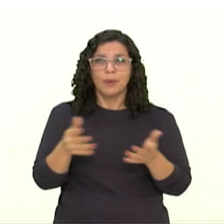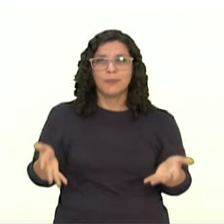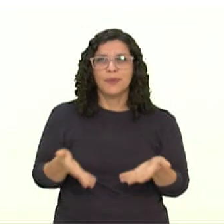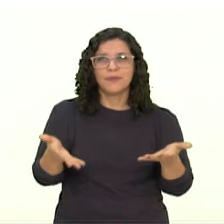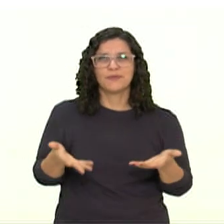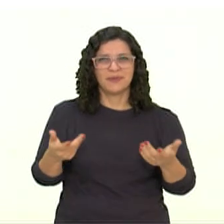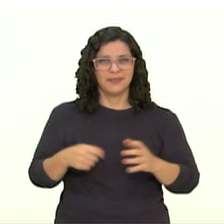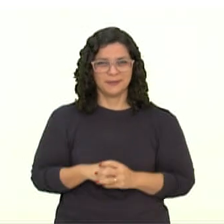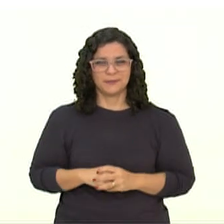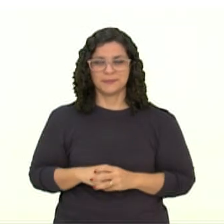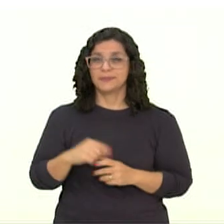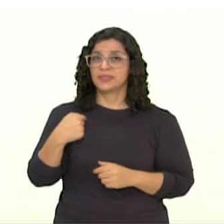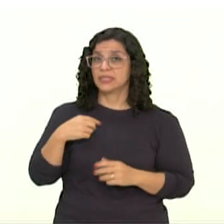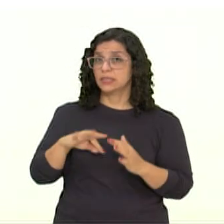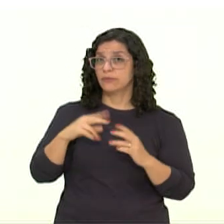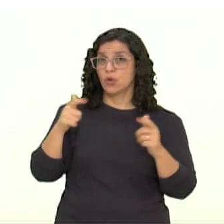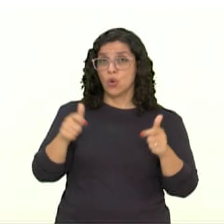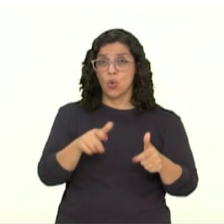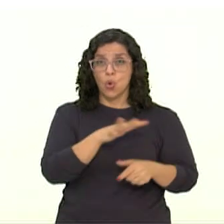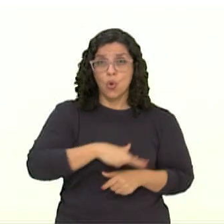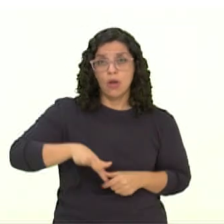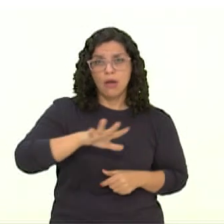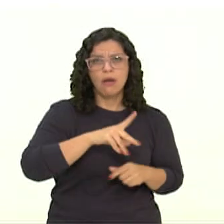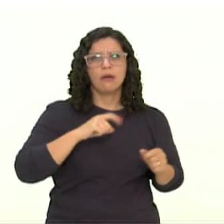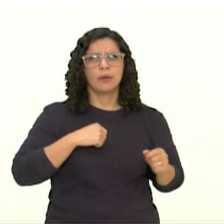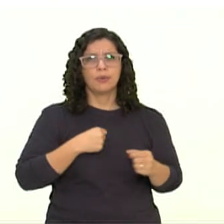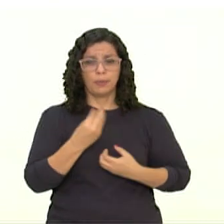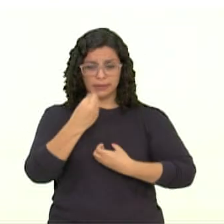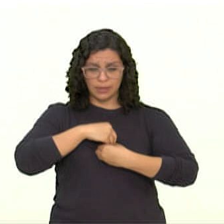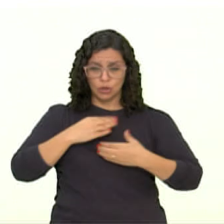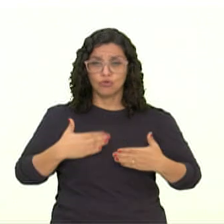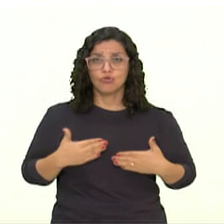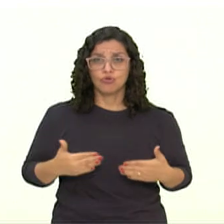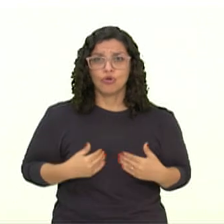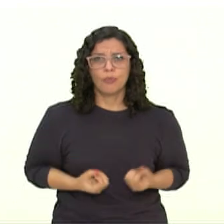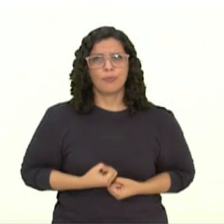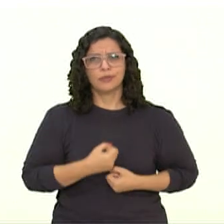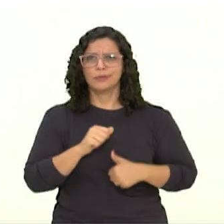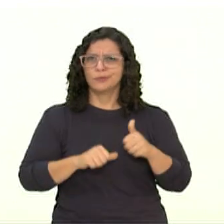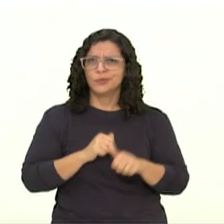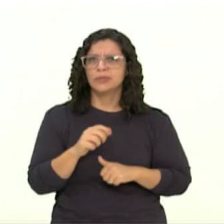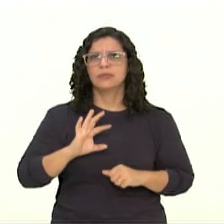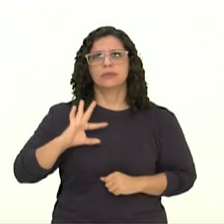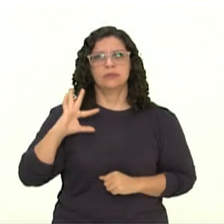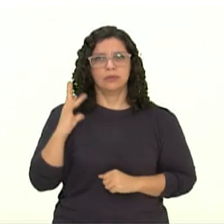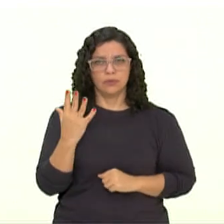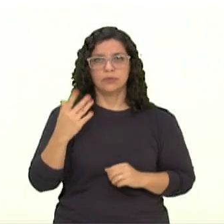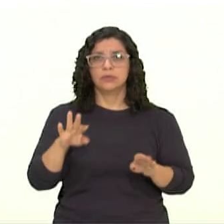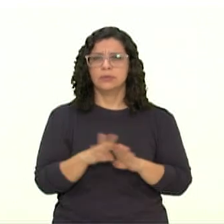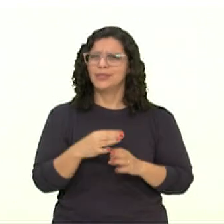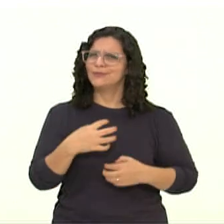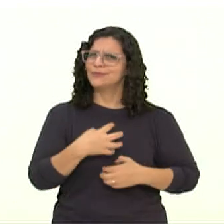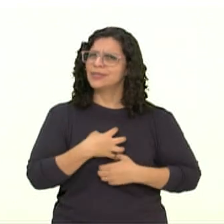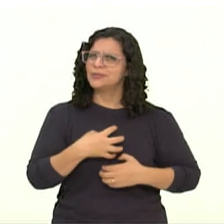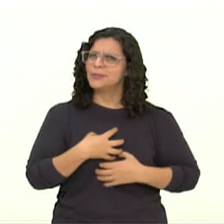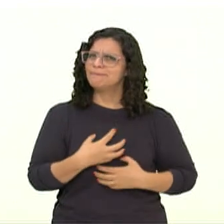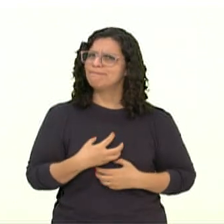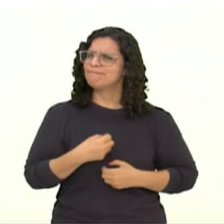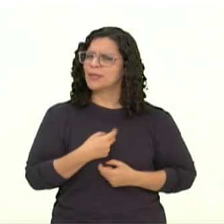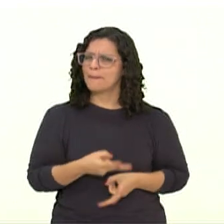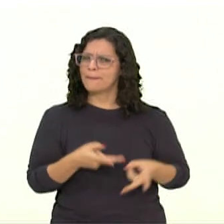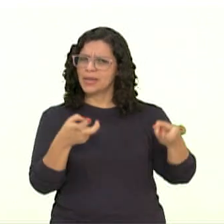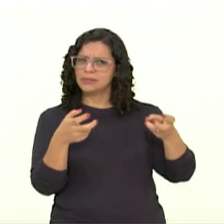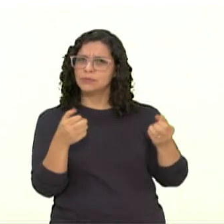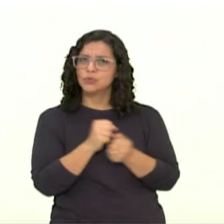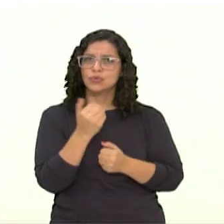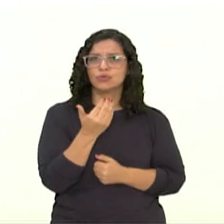né? Esses estímulos vindos do ambiente, vindo de dentro do próprio corpo, alguma alteração, alguma coisa, as sensações que você vai captar